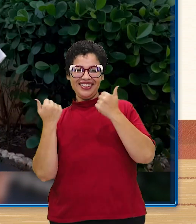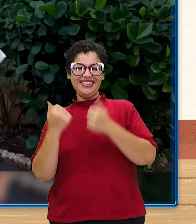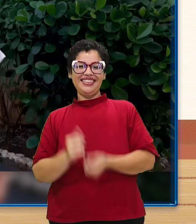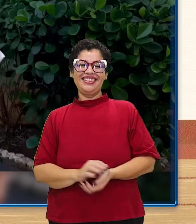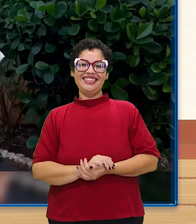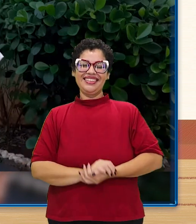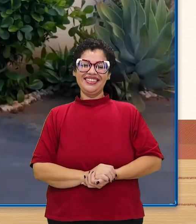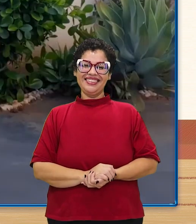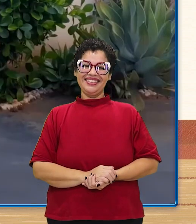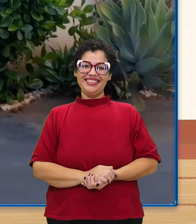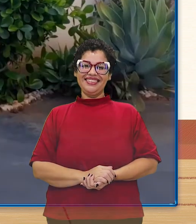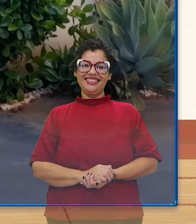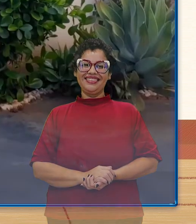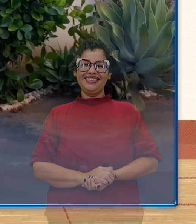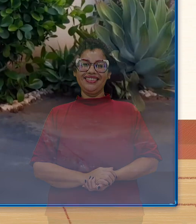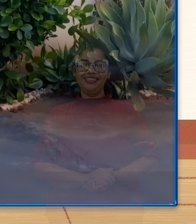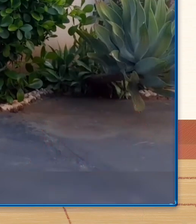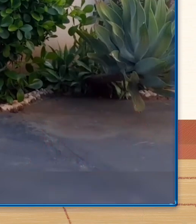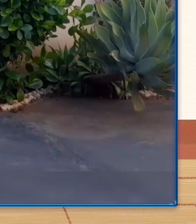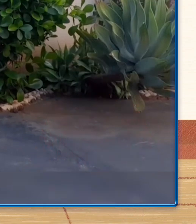criançada!